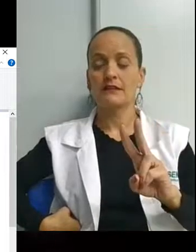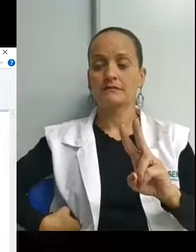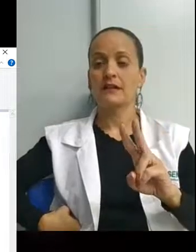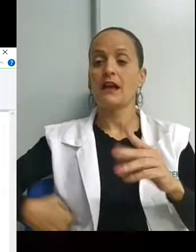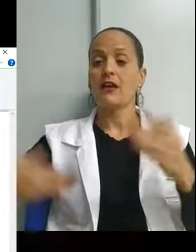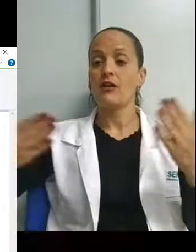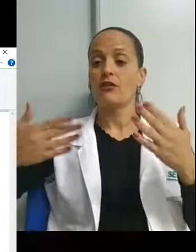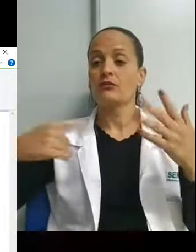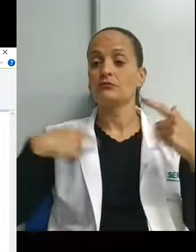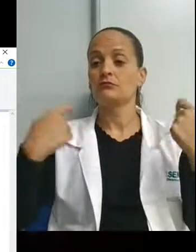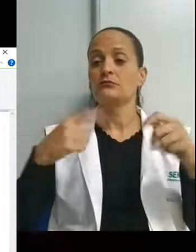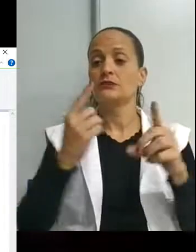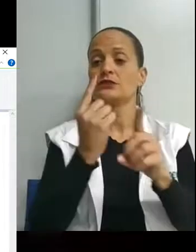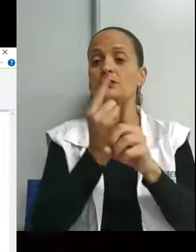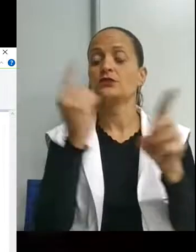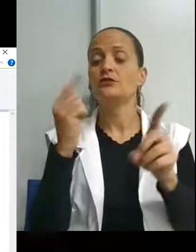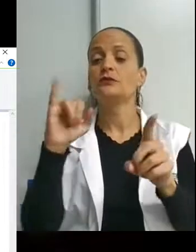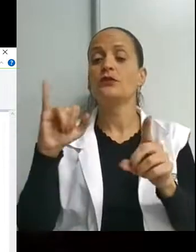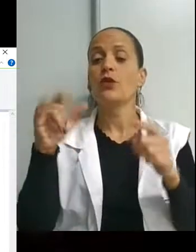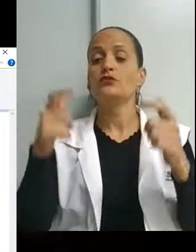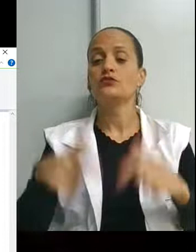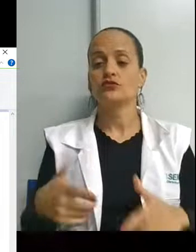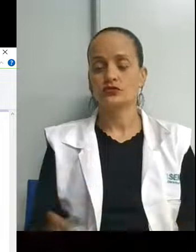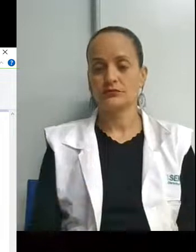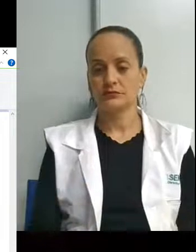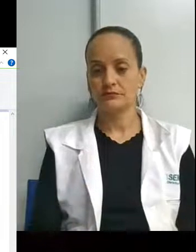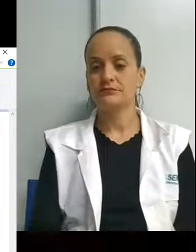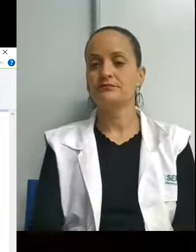corrente, que é o I, vou colocar aqui, ó. I.